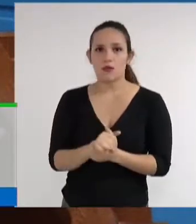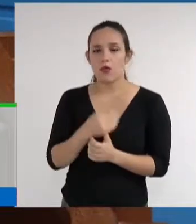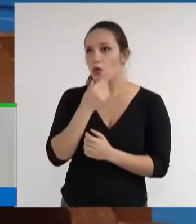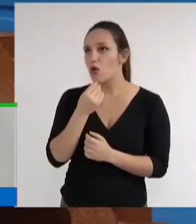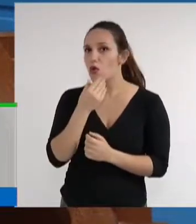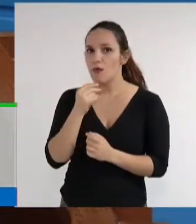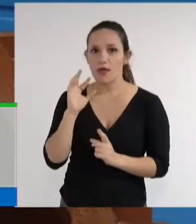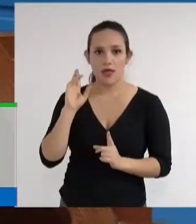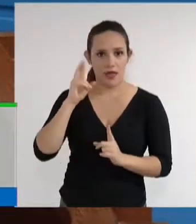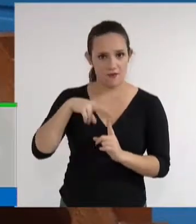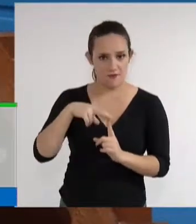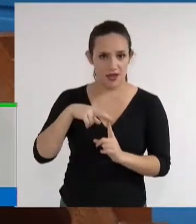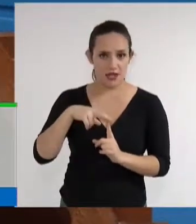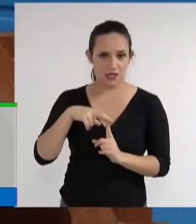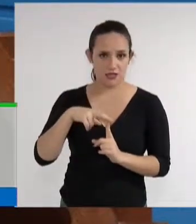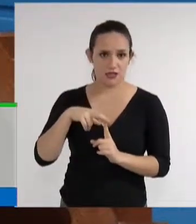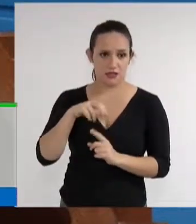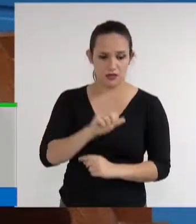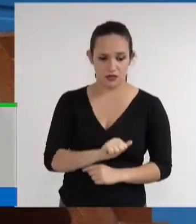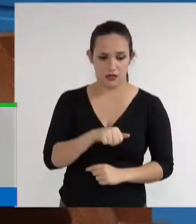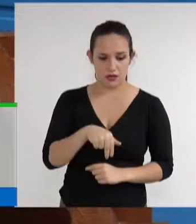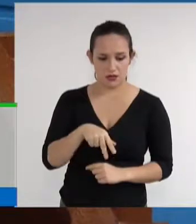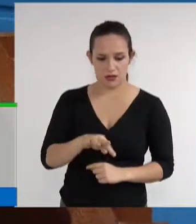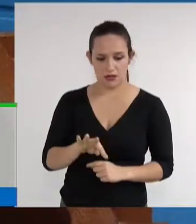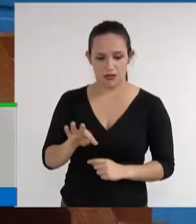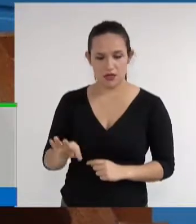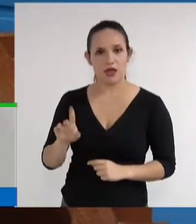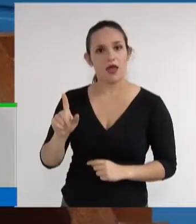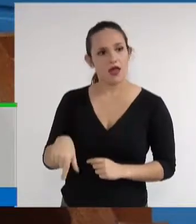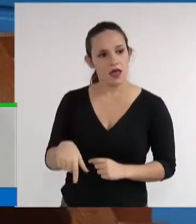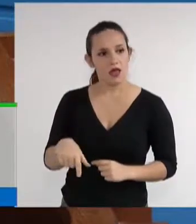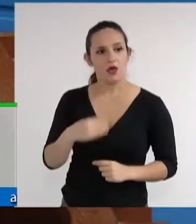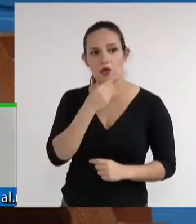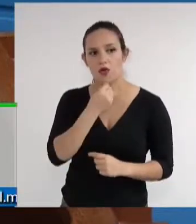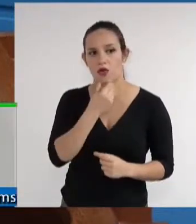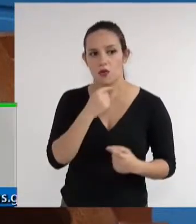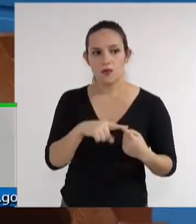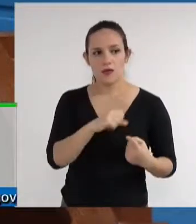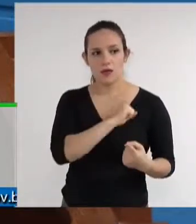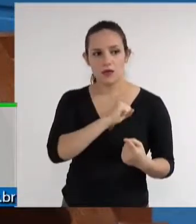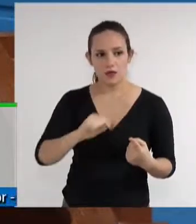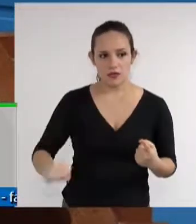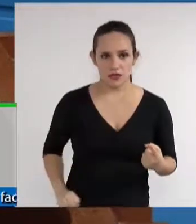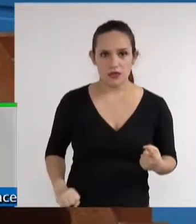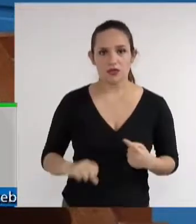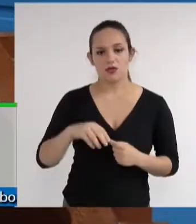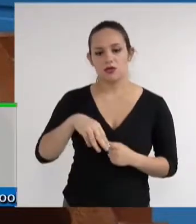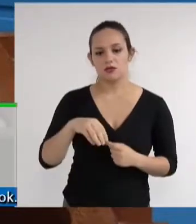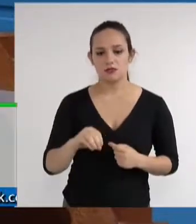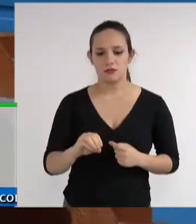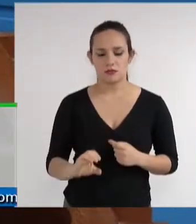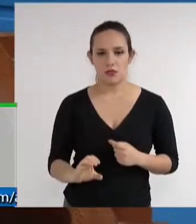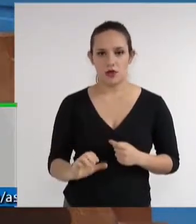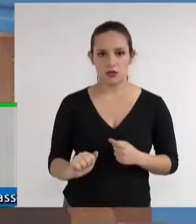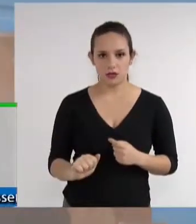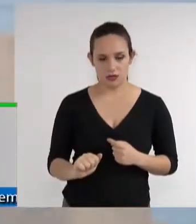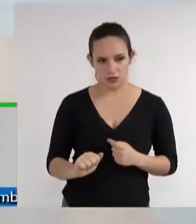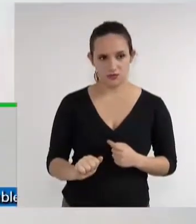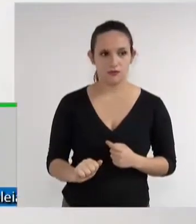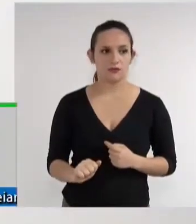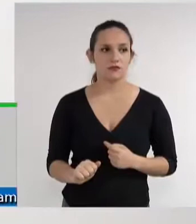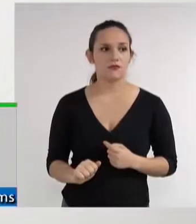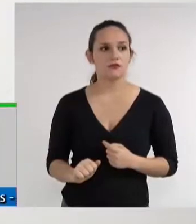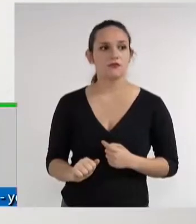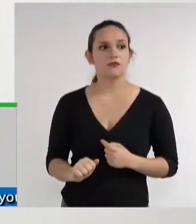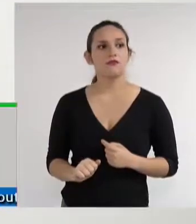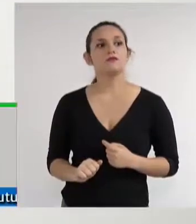NTT veio na audiência pública com a presença de senador Moca, veio na